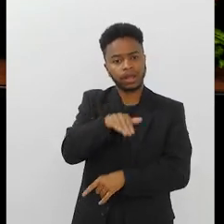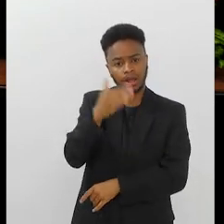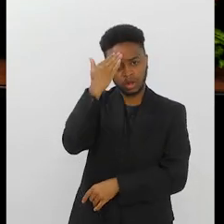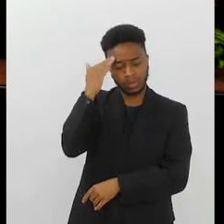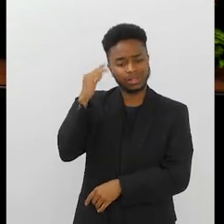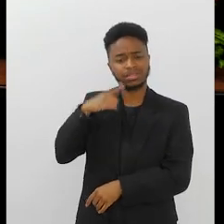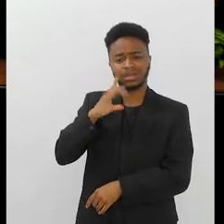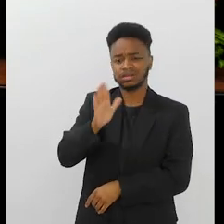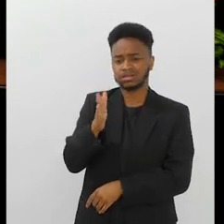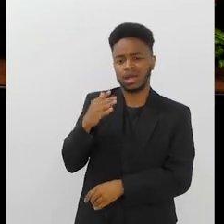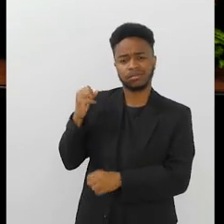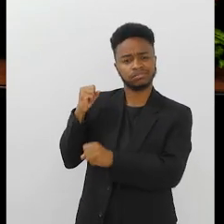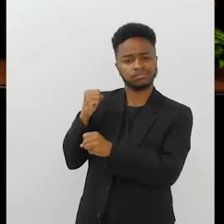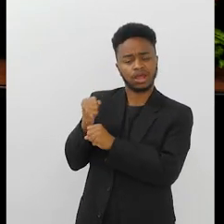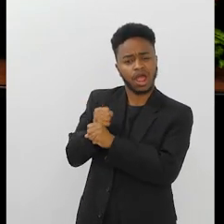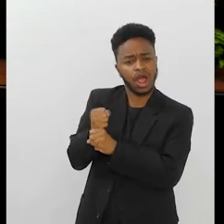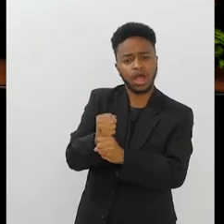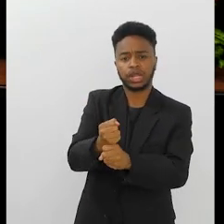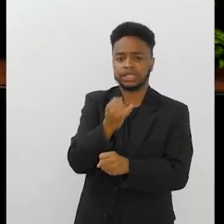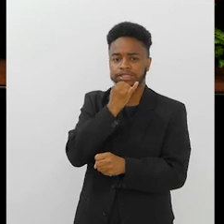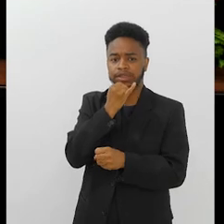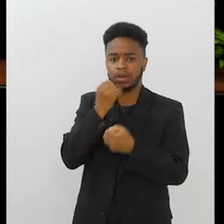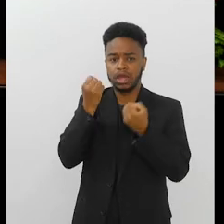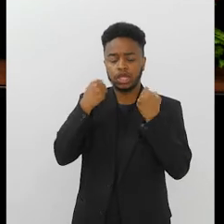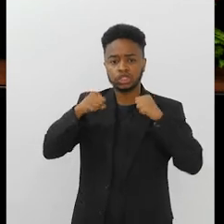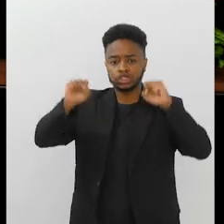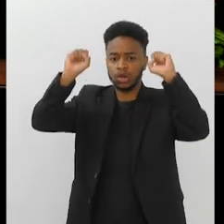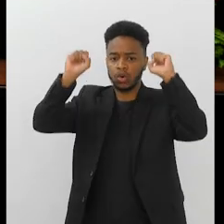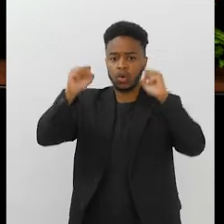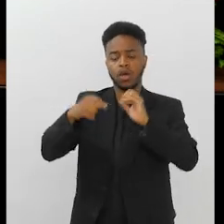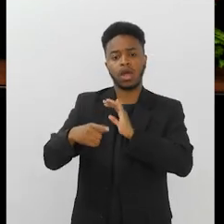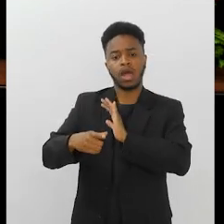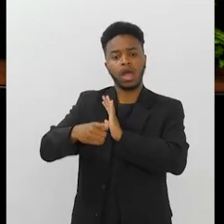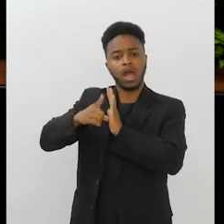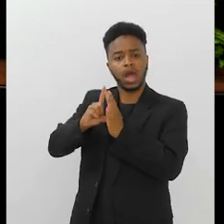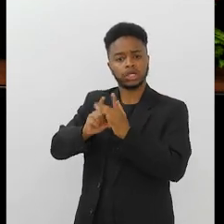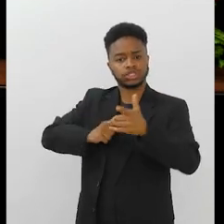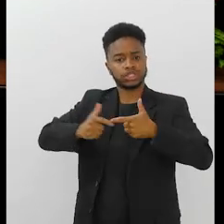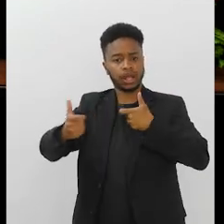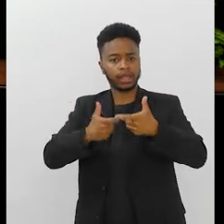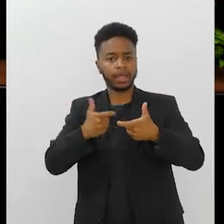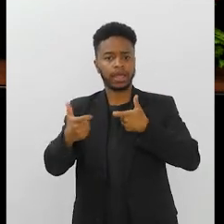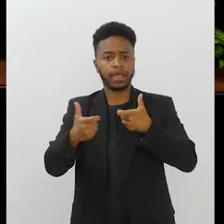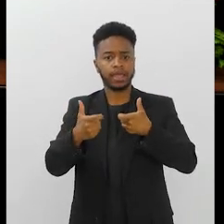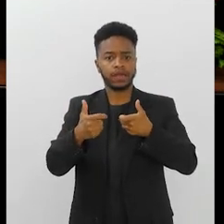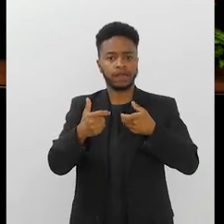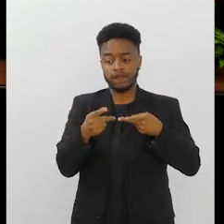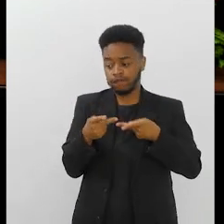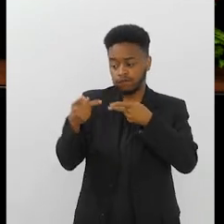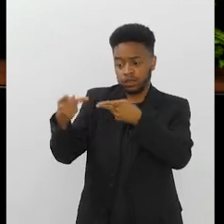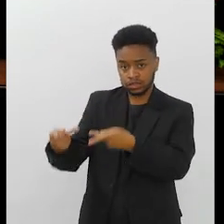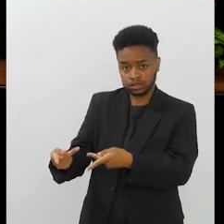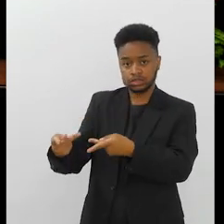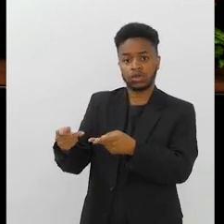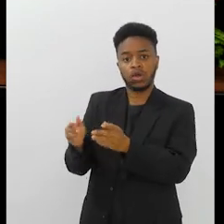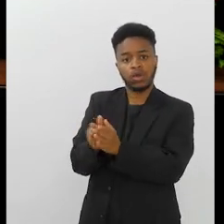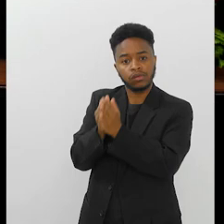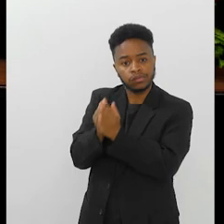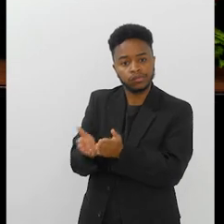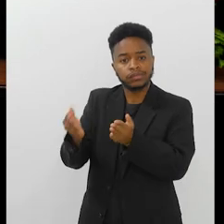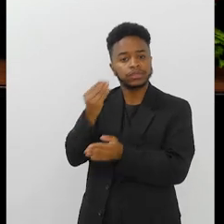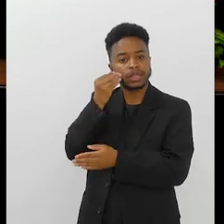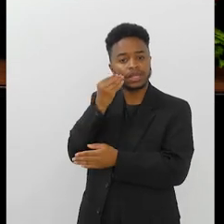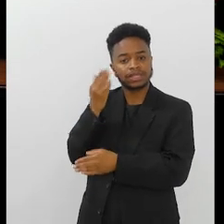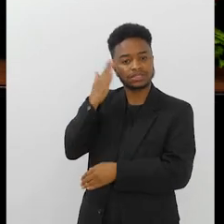canom blé já tem isso há muitos anos o xango um antes de uma determinada guerra foi até